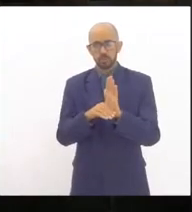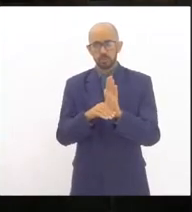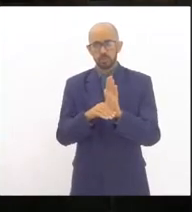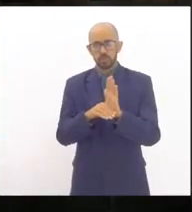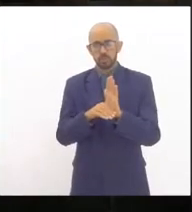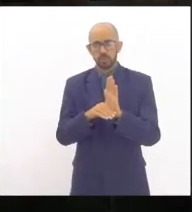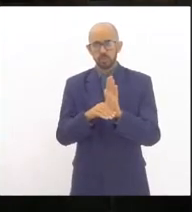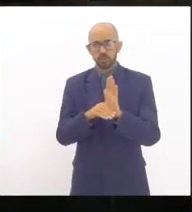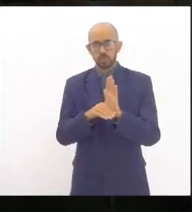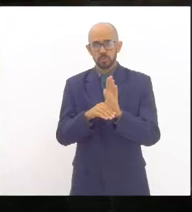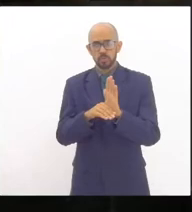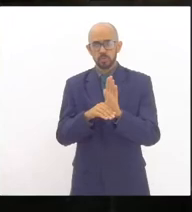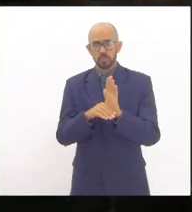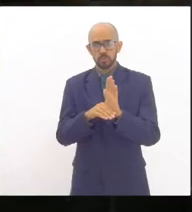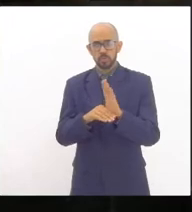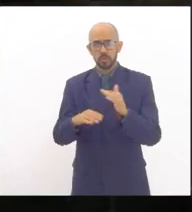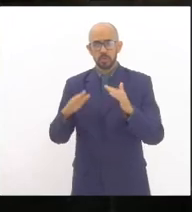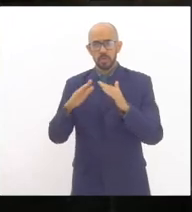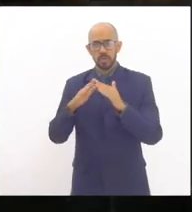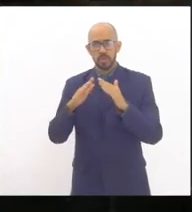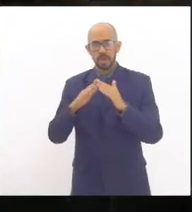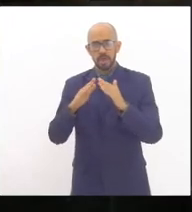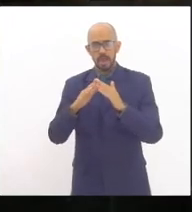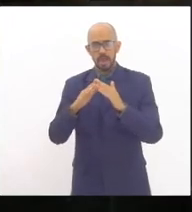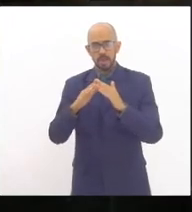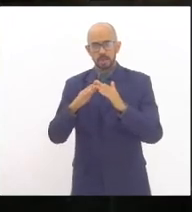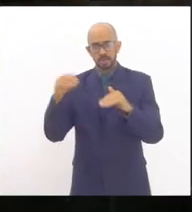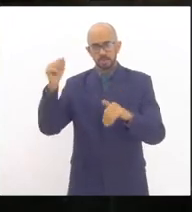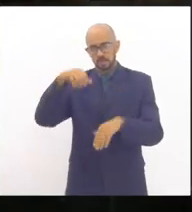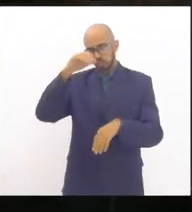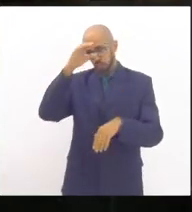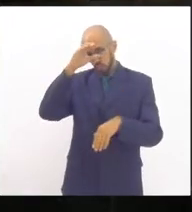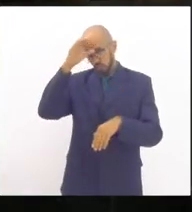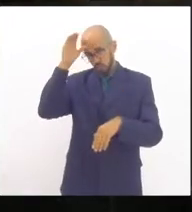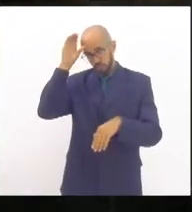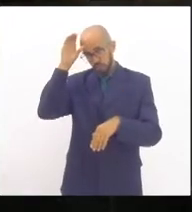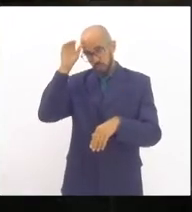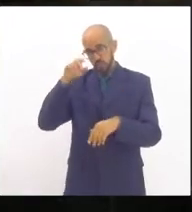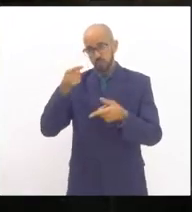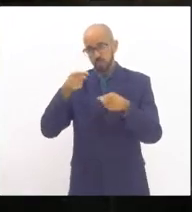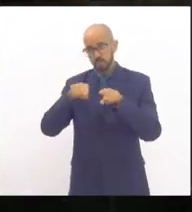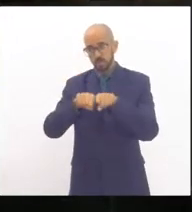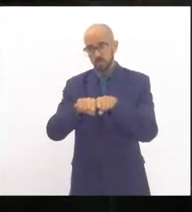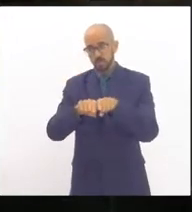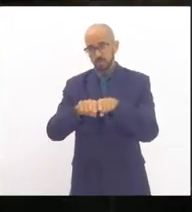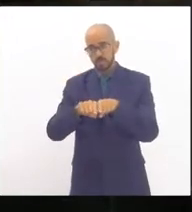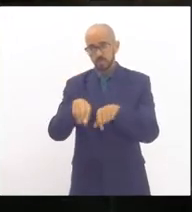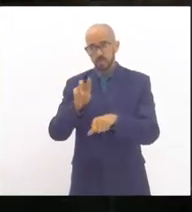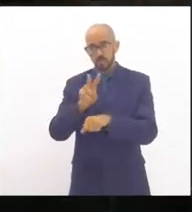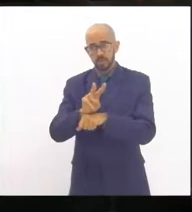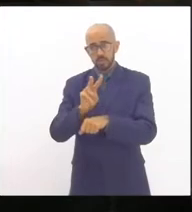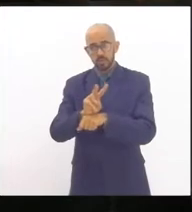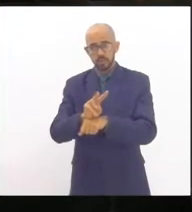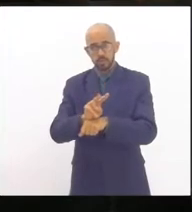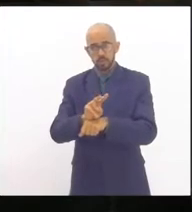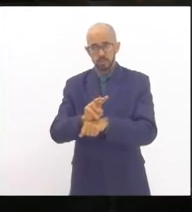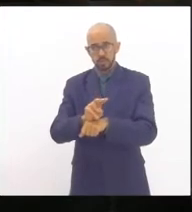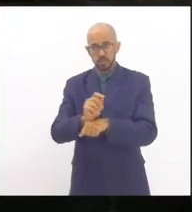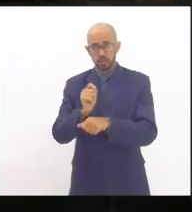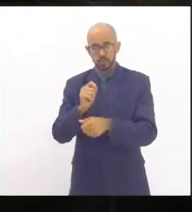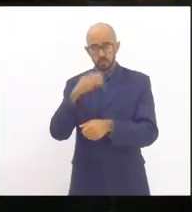desculpe casa do Consumidor em parceria com a secretaria de Defesa do Consumidor